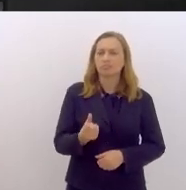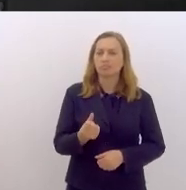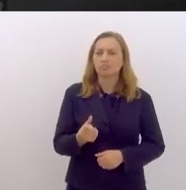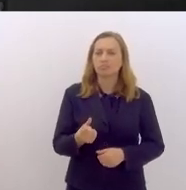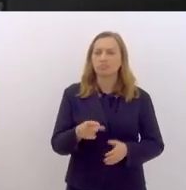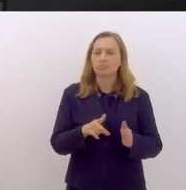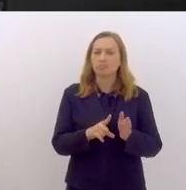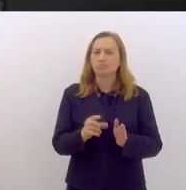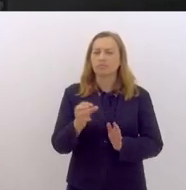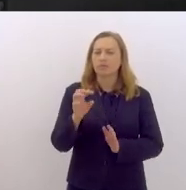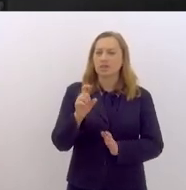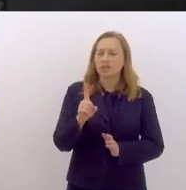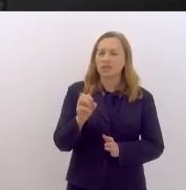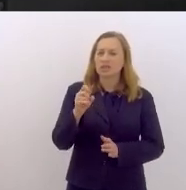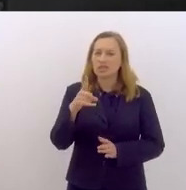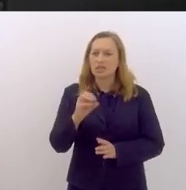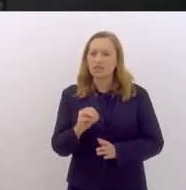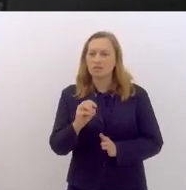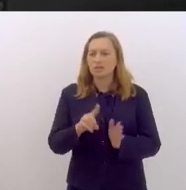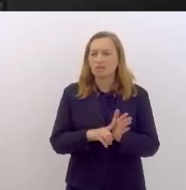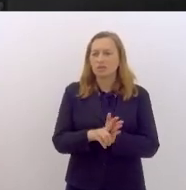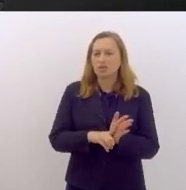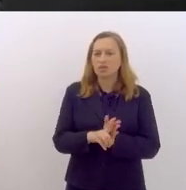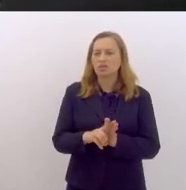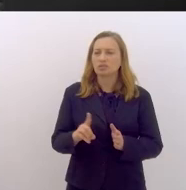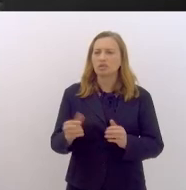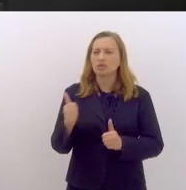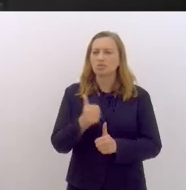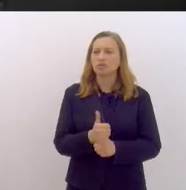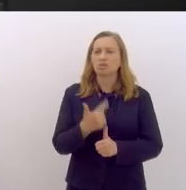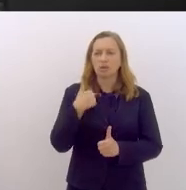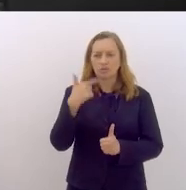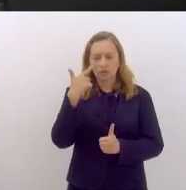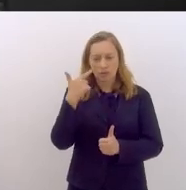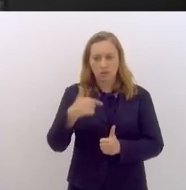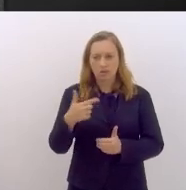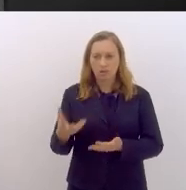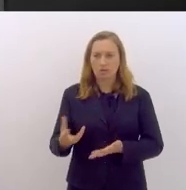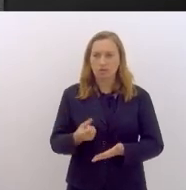de fiscalização. É o que está aqui no substitutivo que eu acabei de receber.